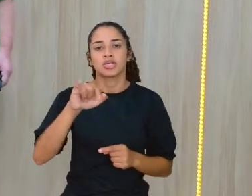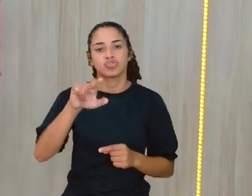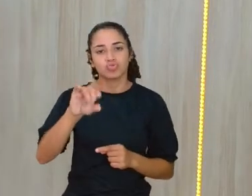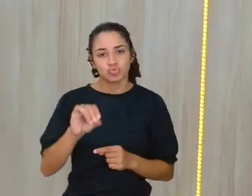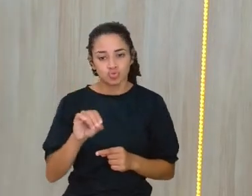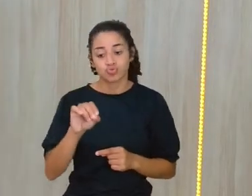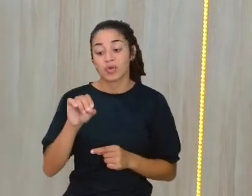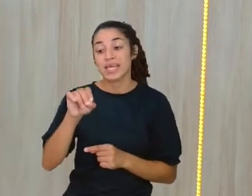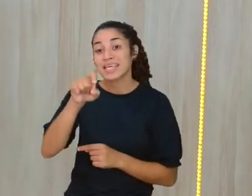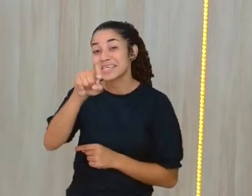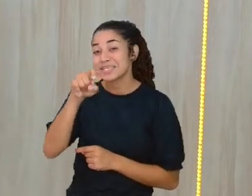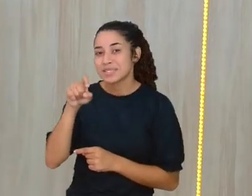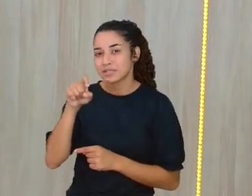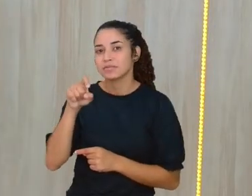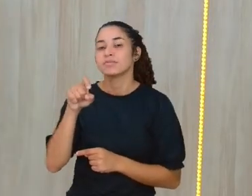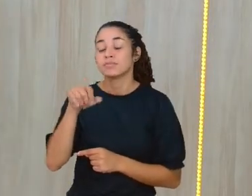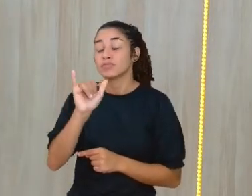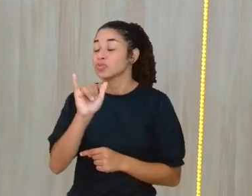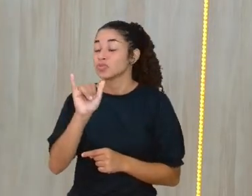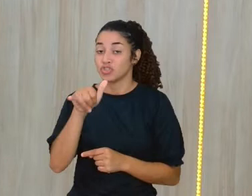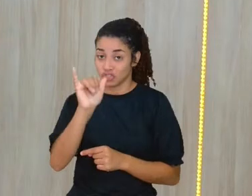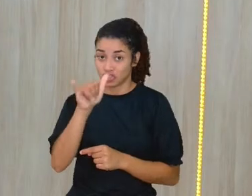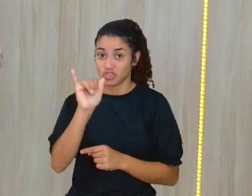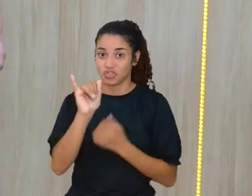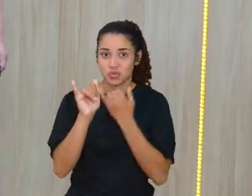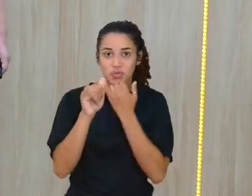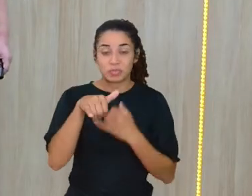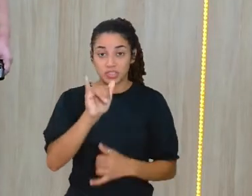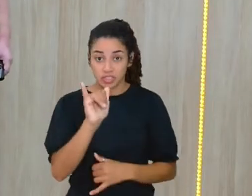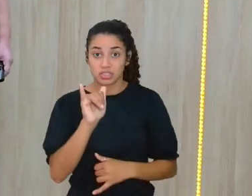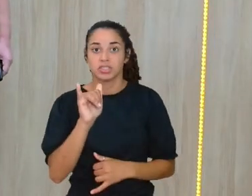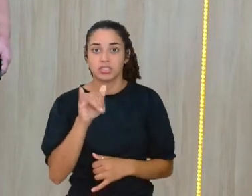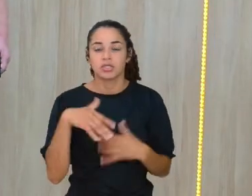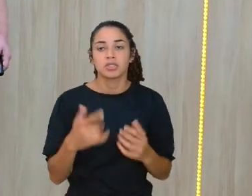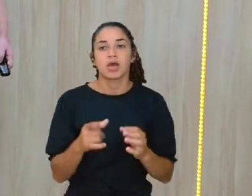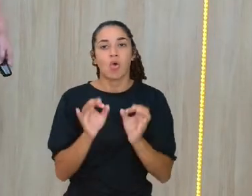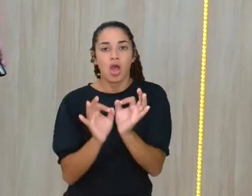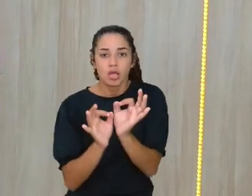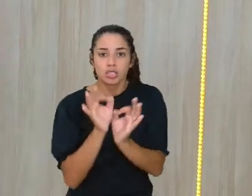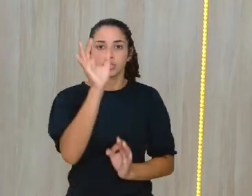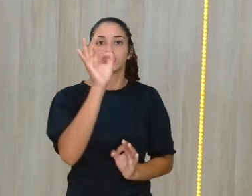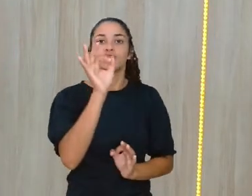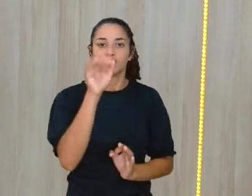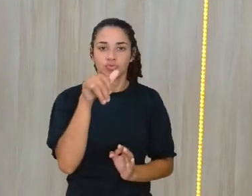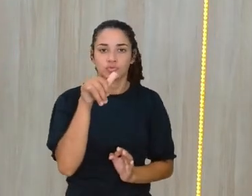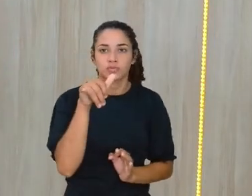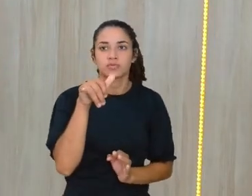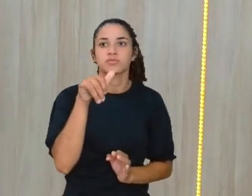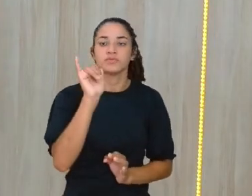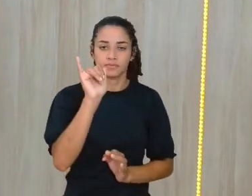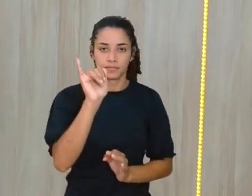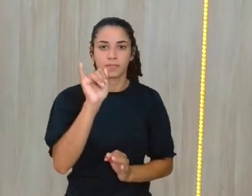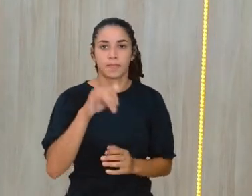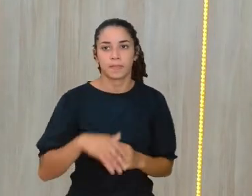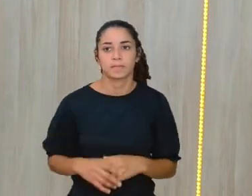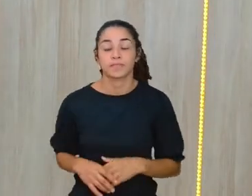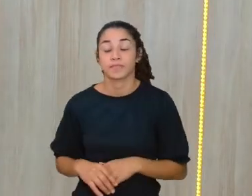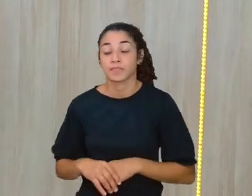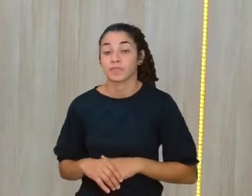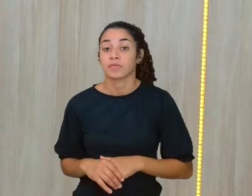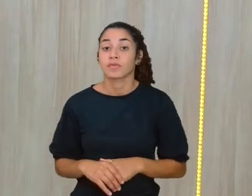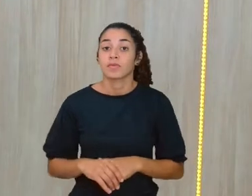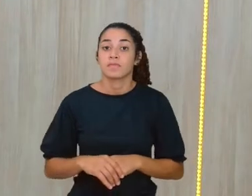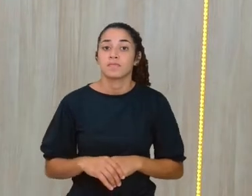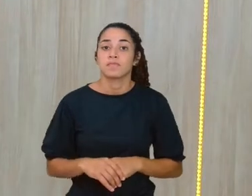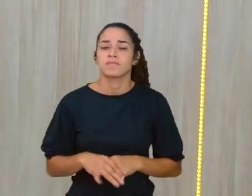Y. Quem é o eixo Y, gente? Esse eixo vertical, é o eixo das ordenadas. Professora, por